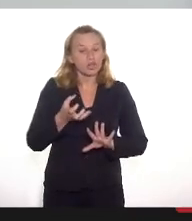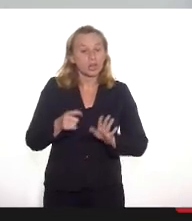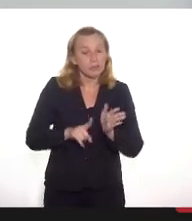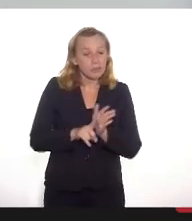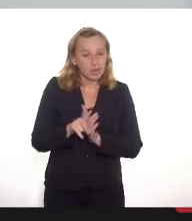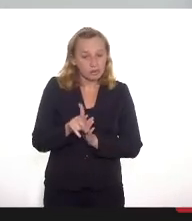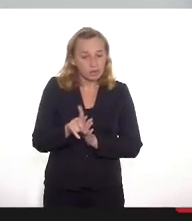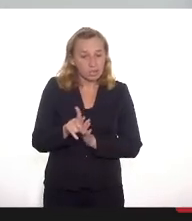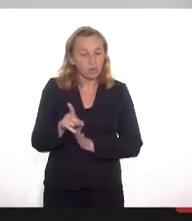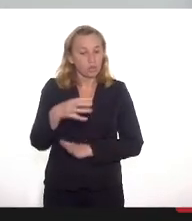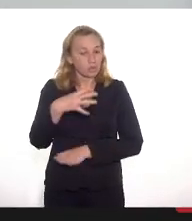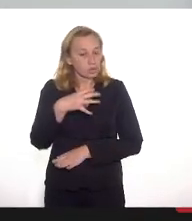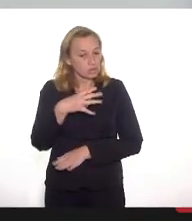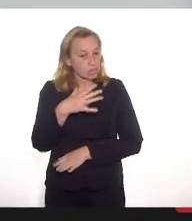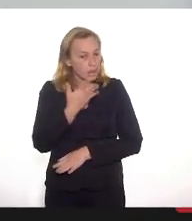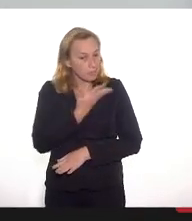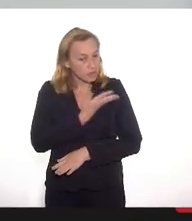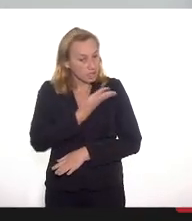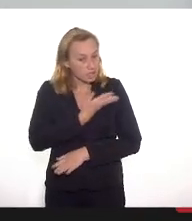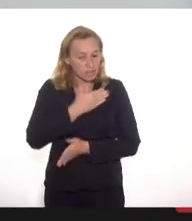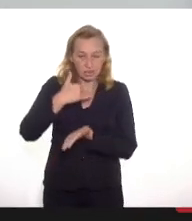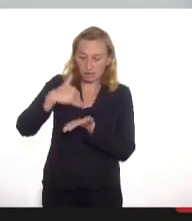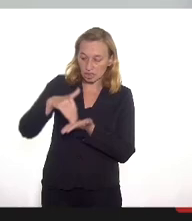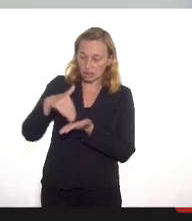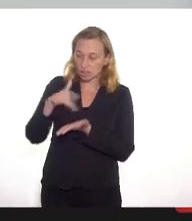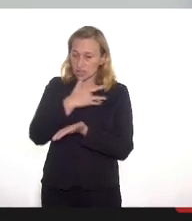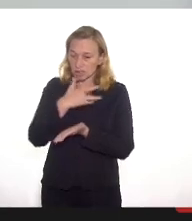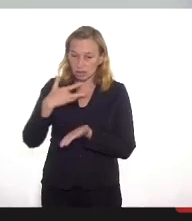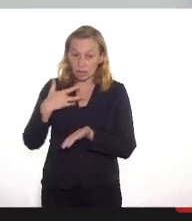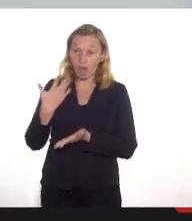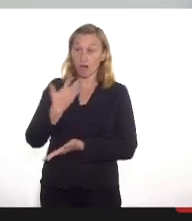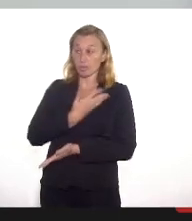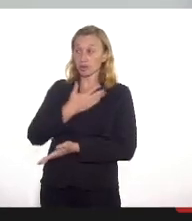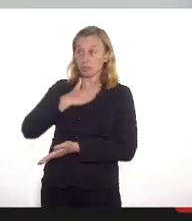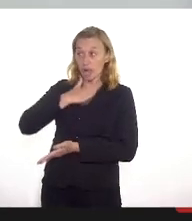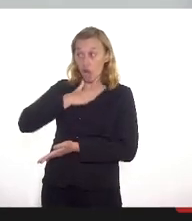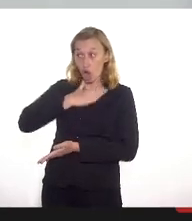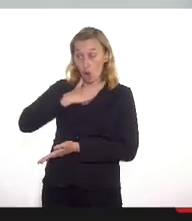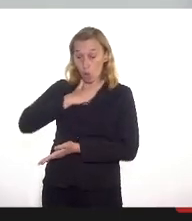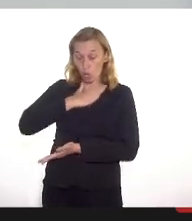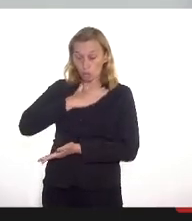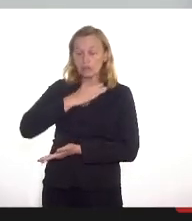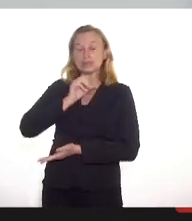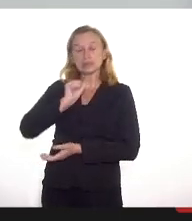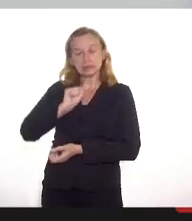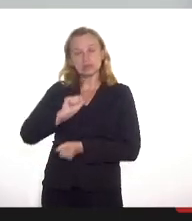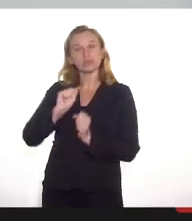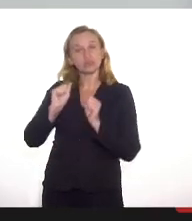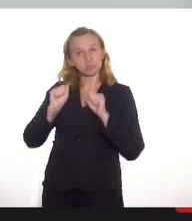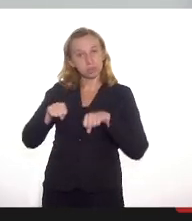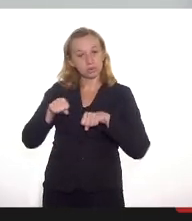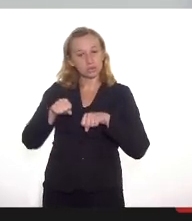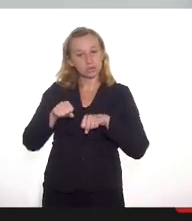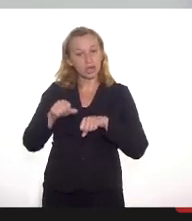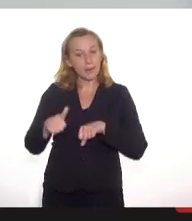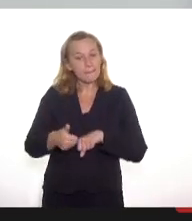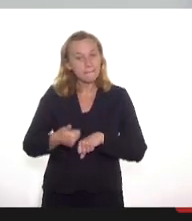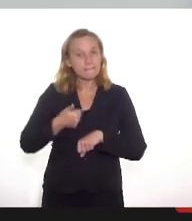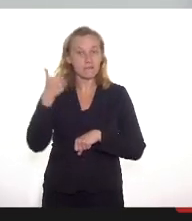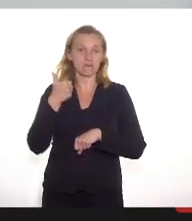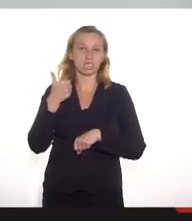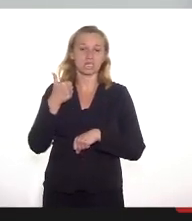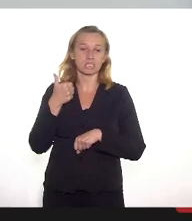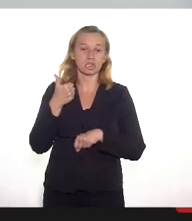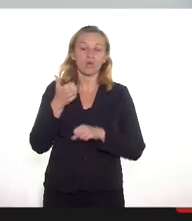queria perguntar os companheiros colegas da Secretaria de Saúde meus colegas sanitarismo se é possível melhorar